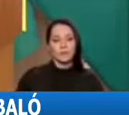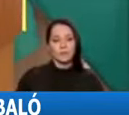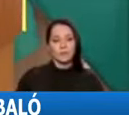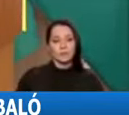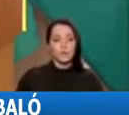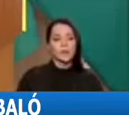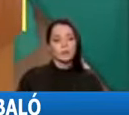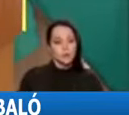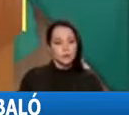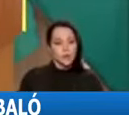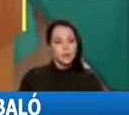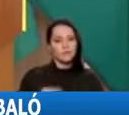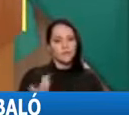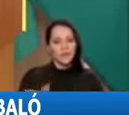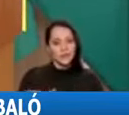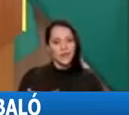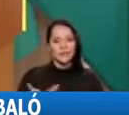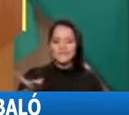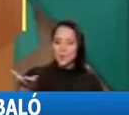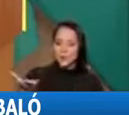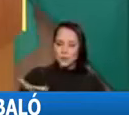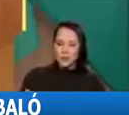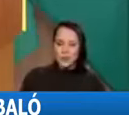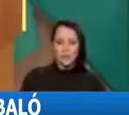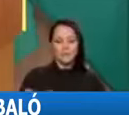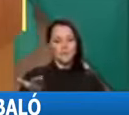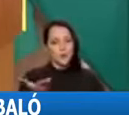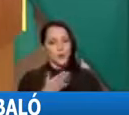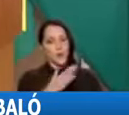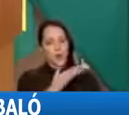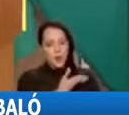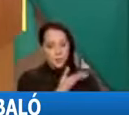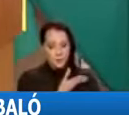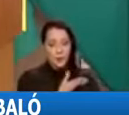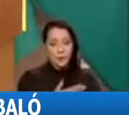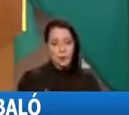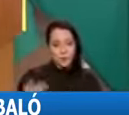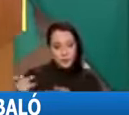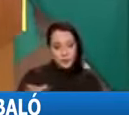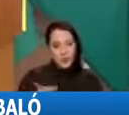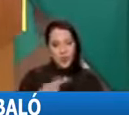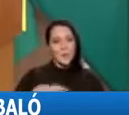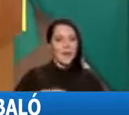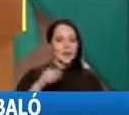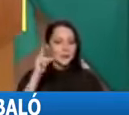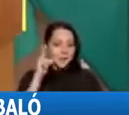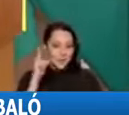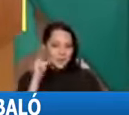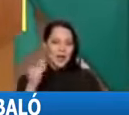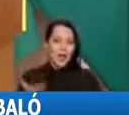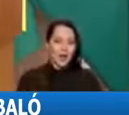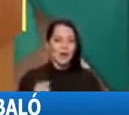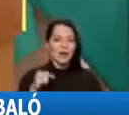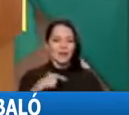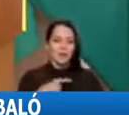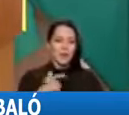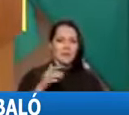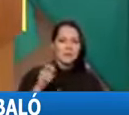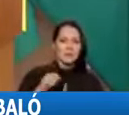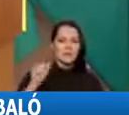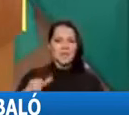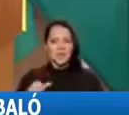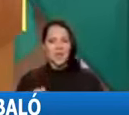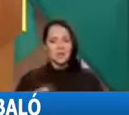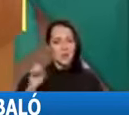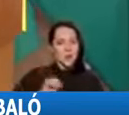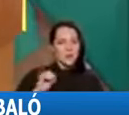também o meu convite para o meu amigo visitar a guiné-bissau brevemente nesse tembro outubro